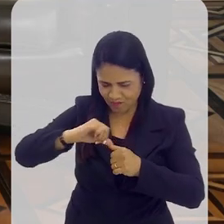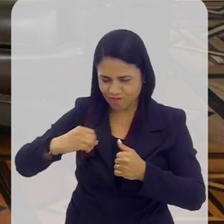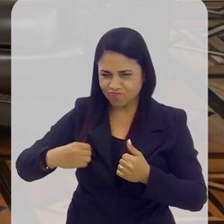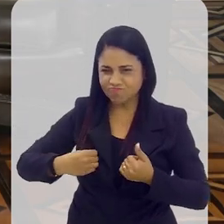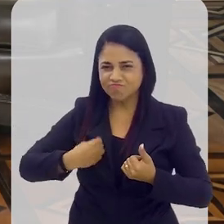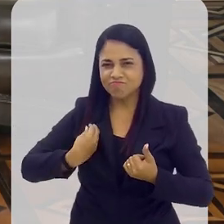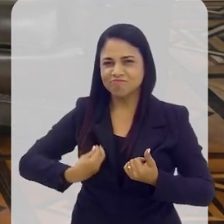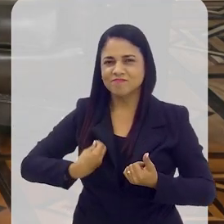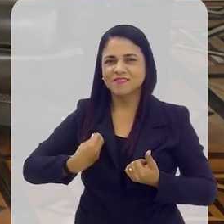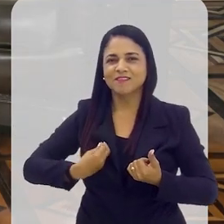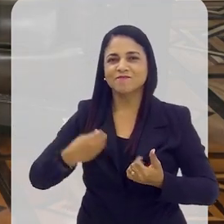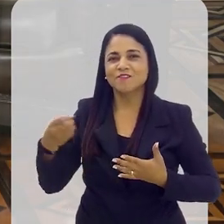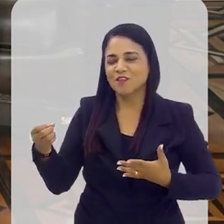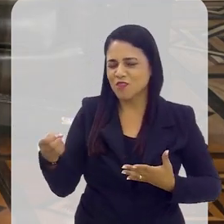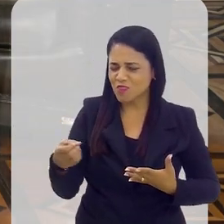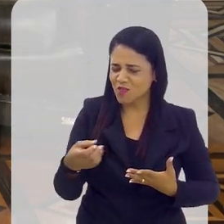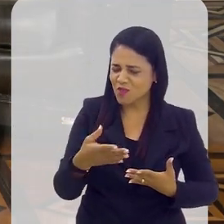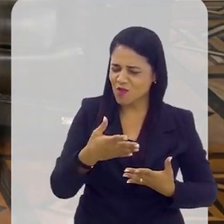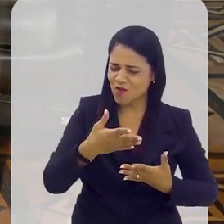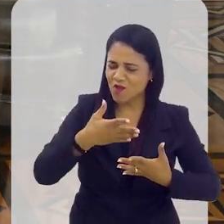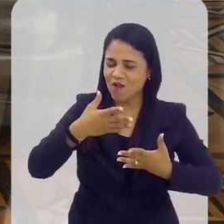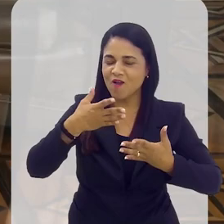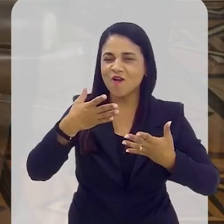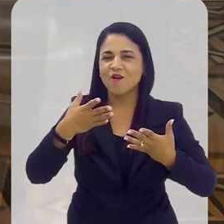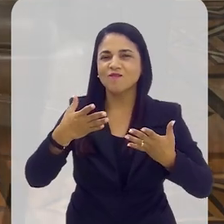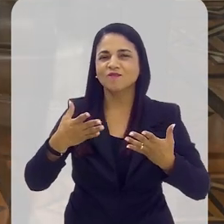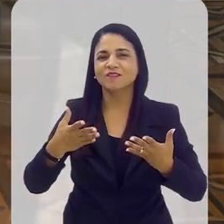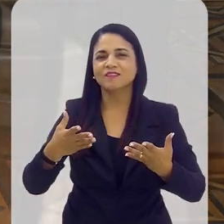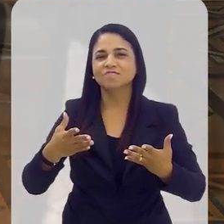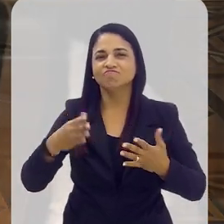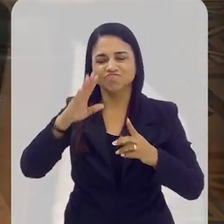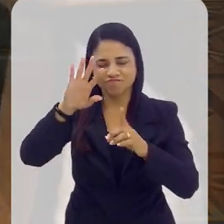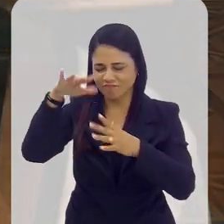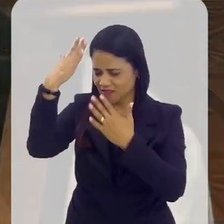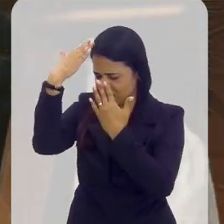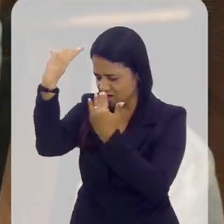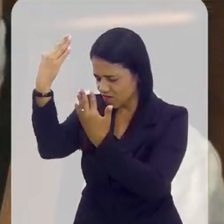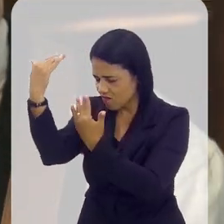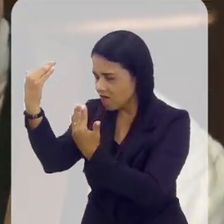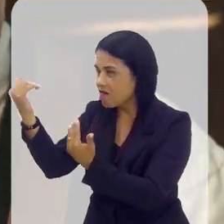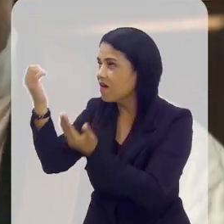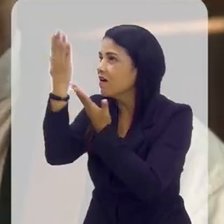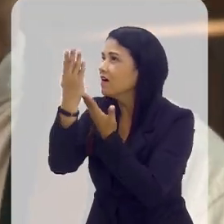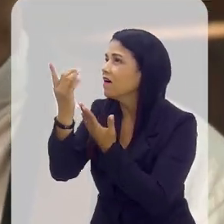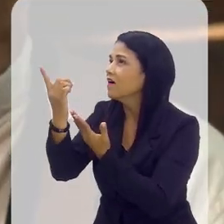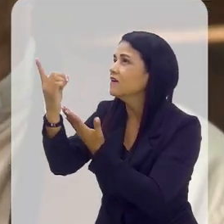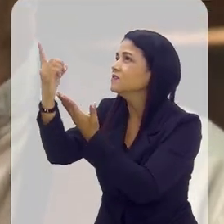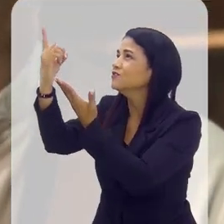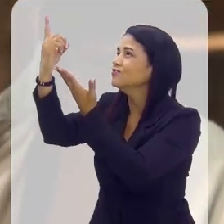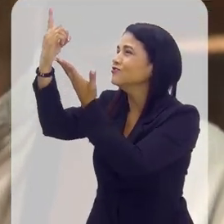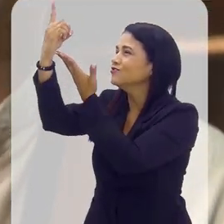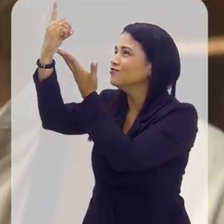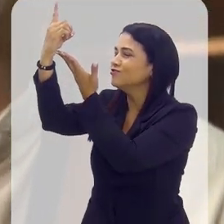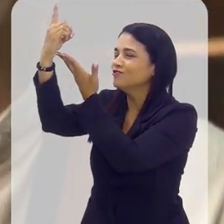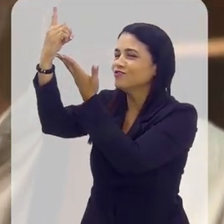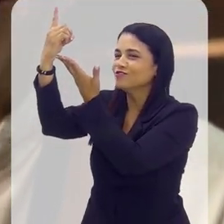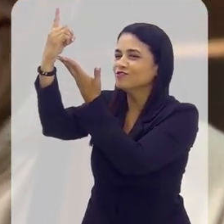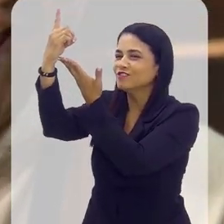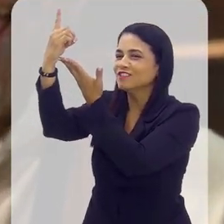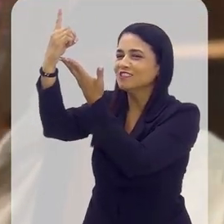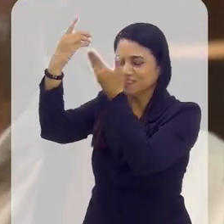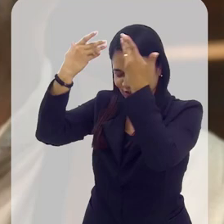mim um vaso novo, que seja de honra para ti, sabe por